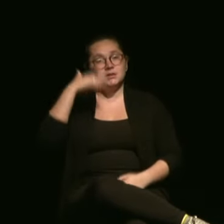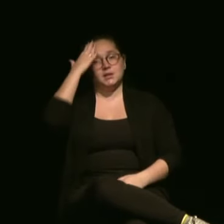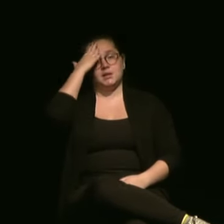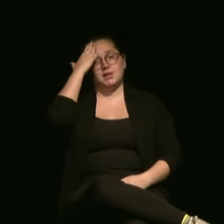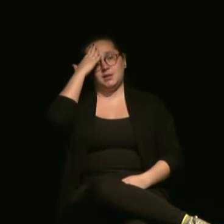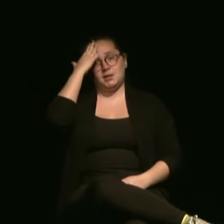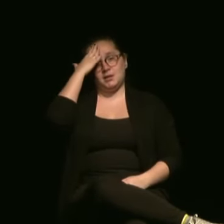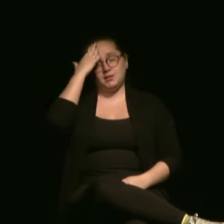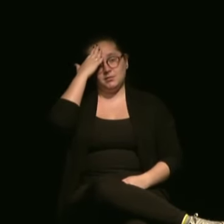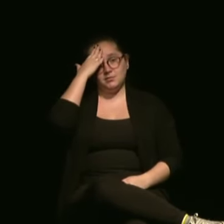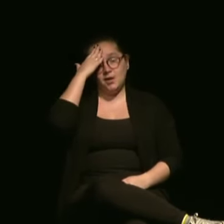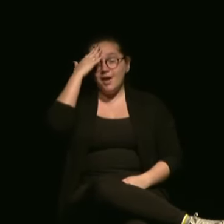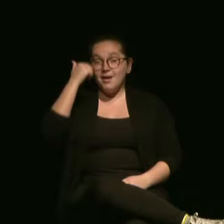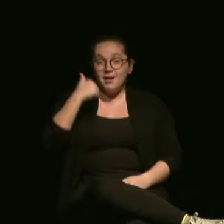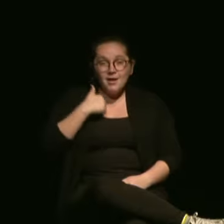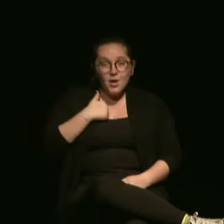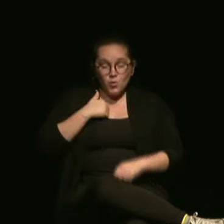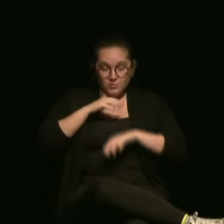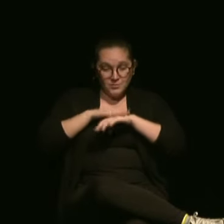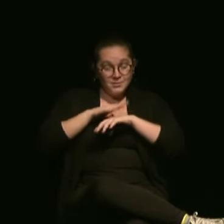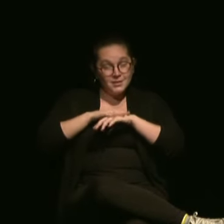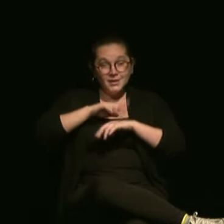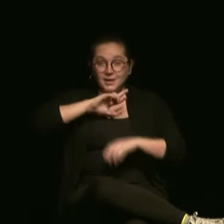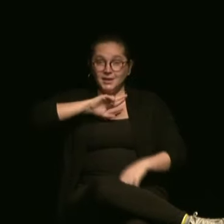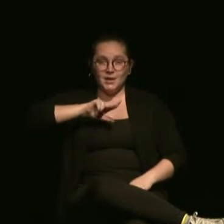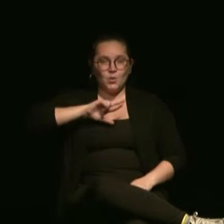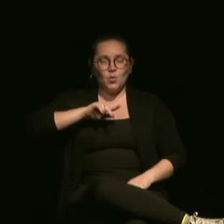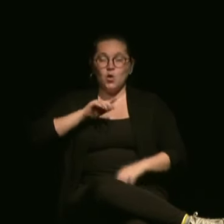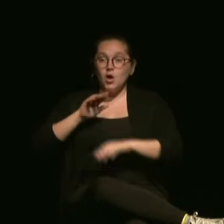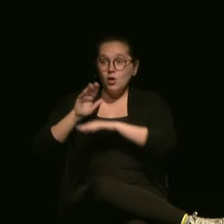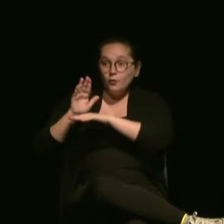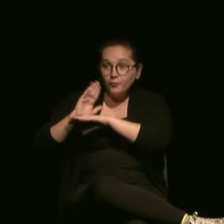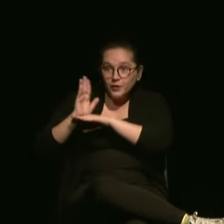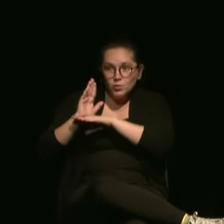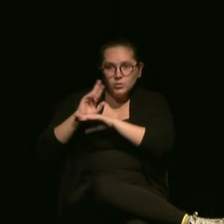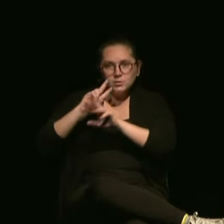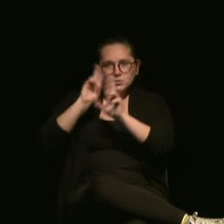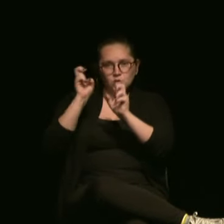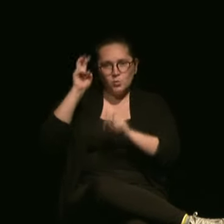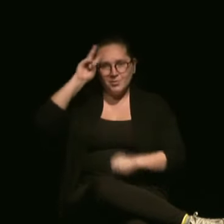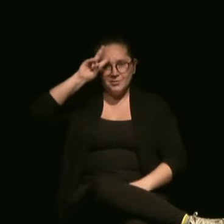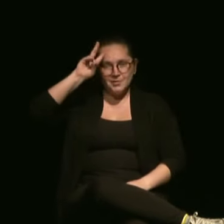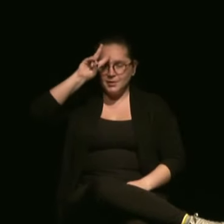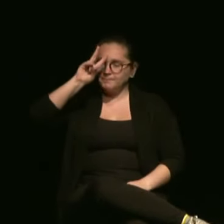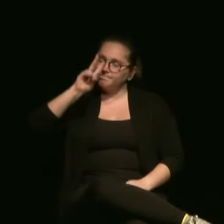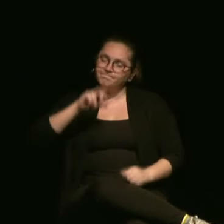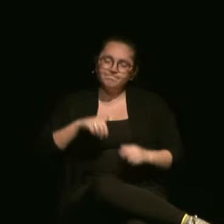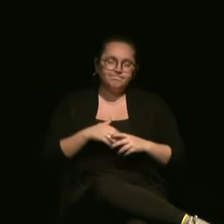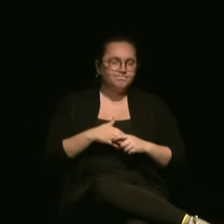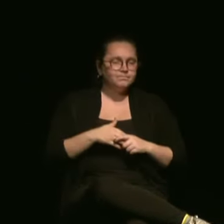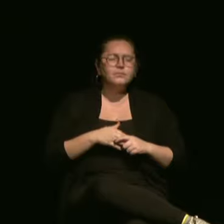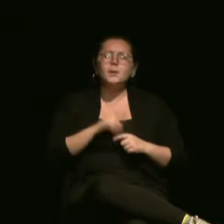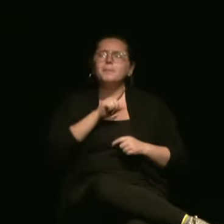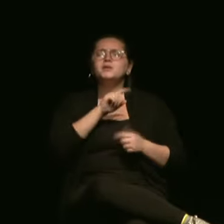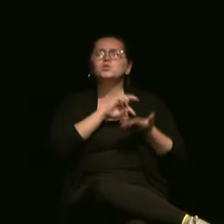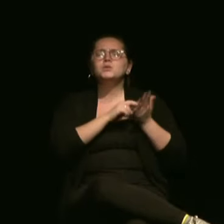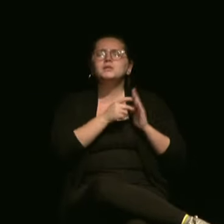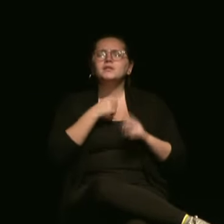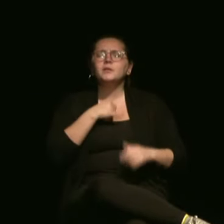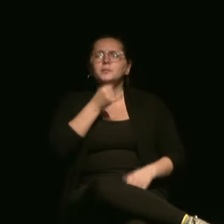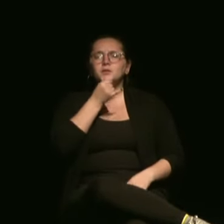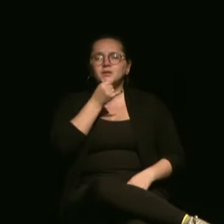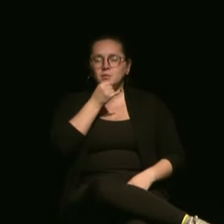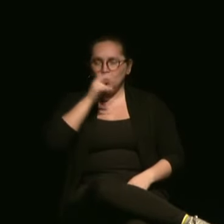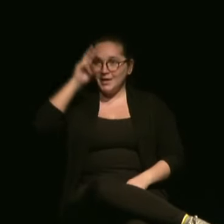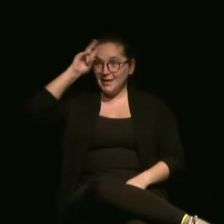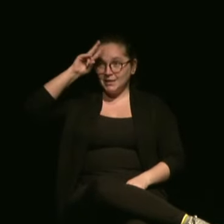jornalista, eu não fiz um filme histórico. O que quer dizer eu não fiz um filme histórico, um filme feito